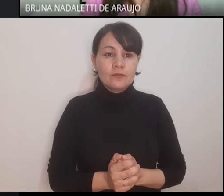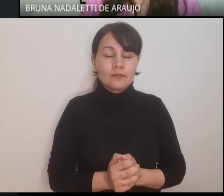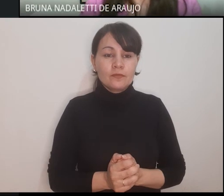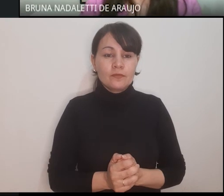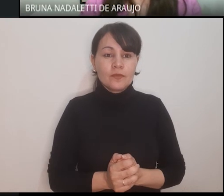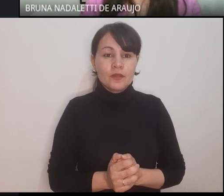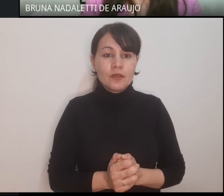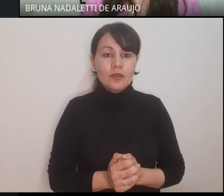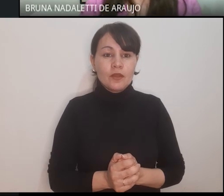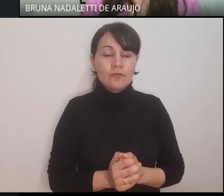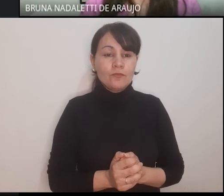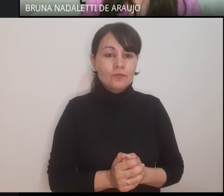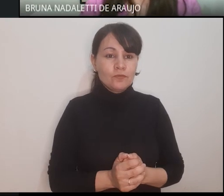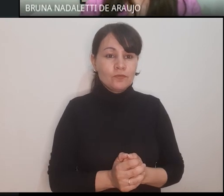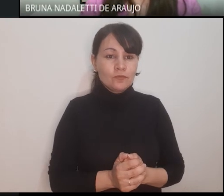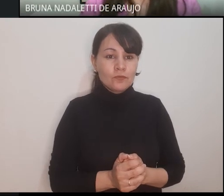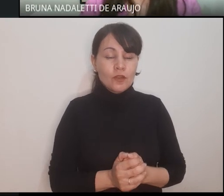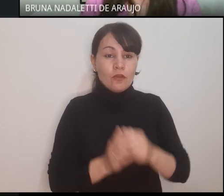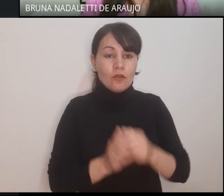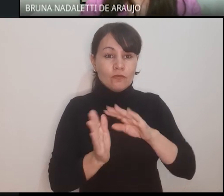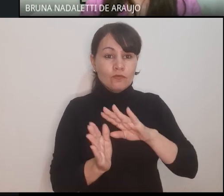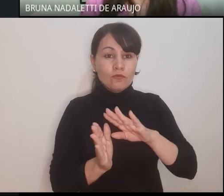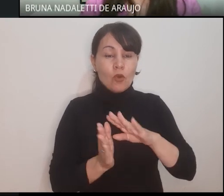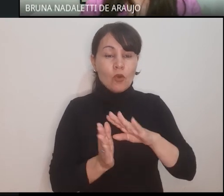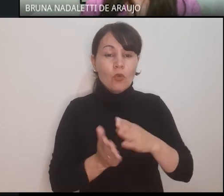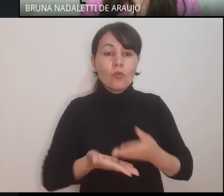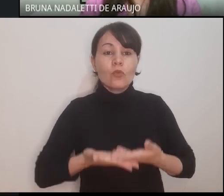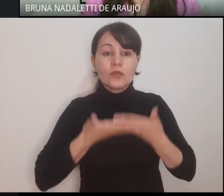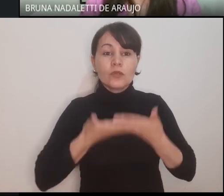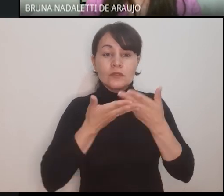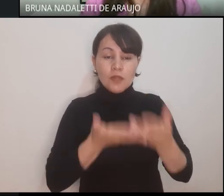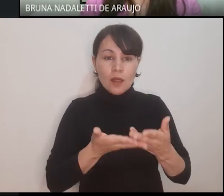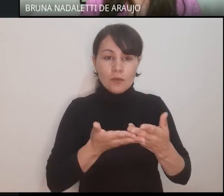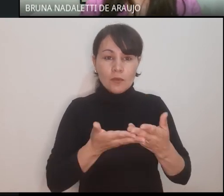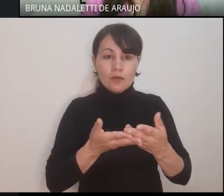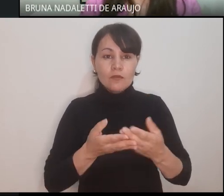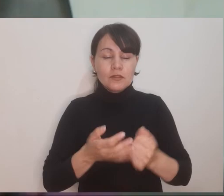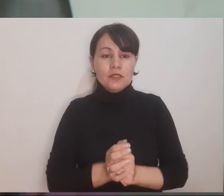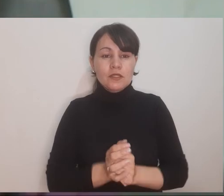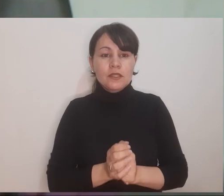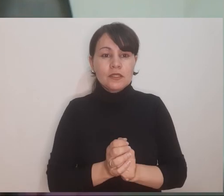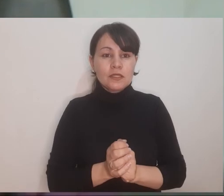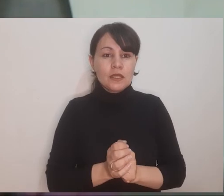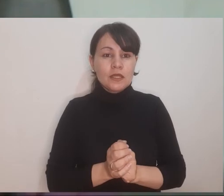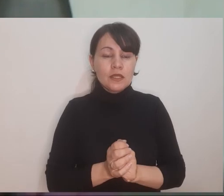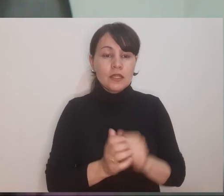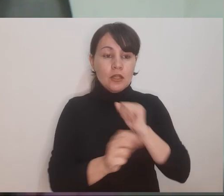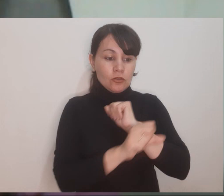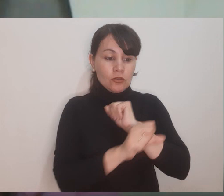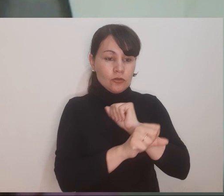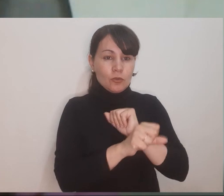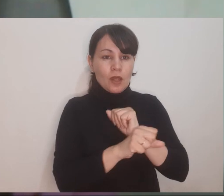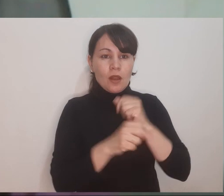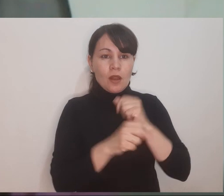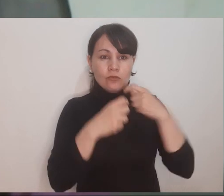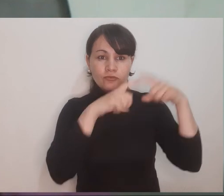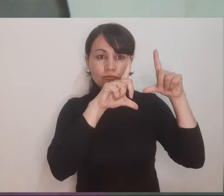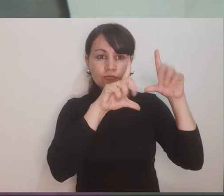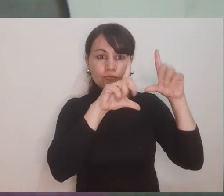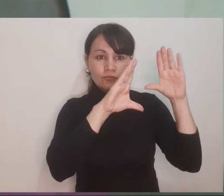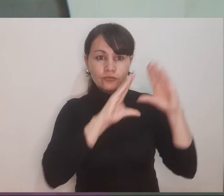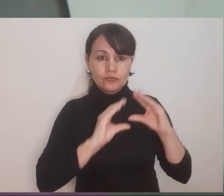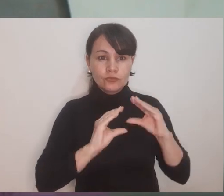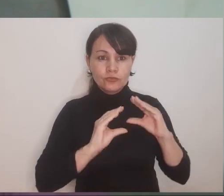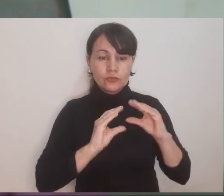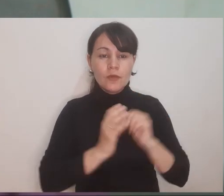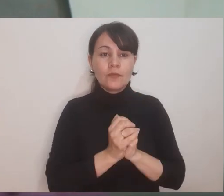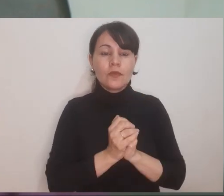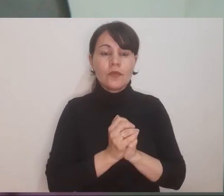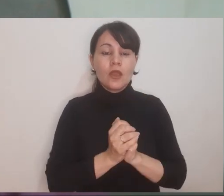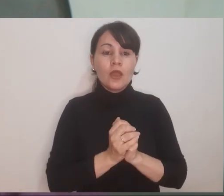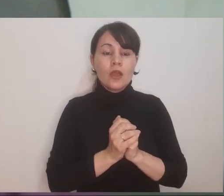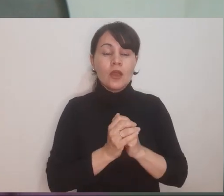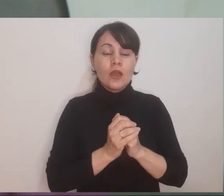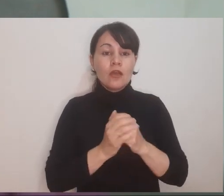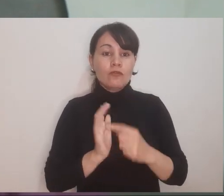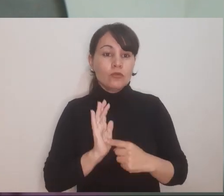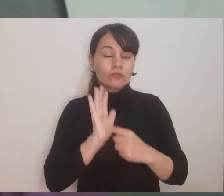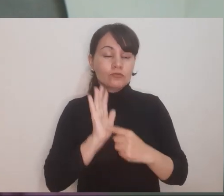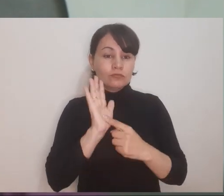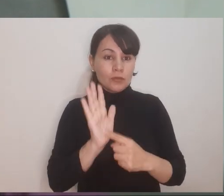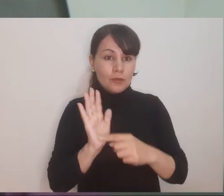Vou deixar à disposição, então, deixa eu parar primeiro a minha apresentação. Vou deixar